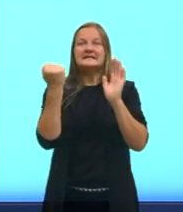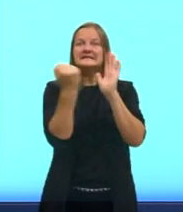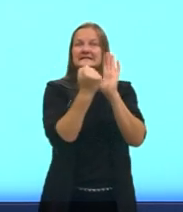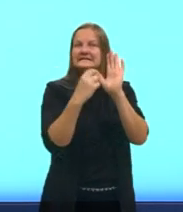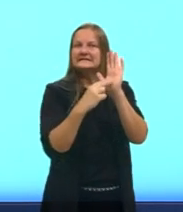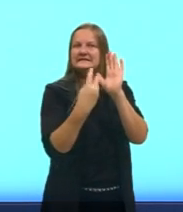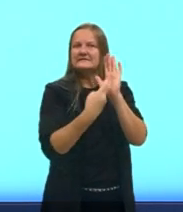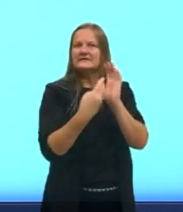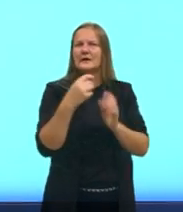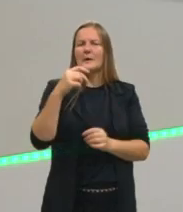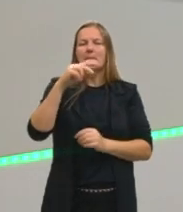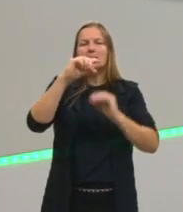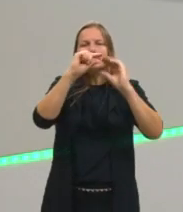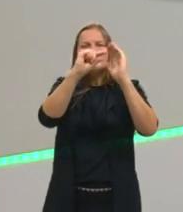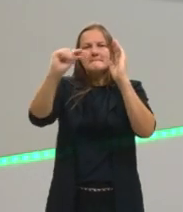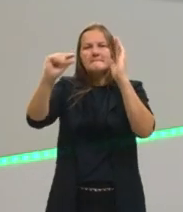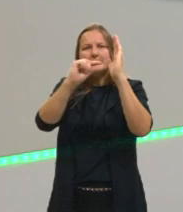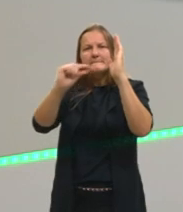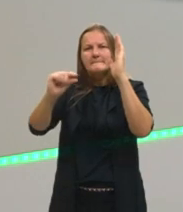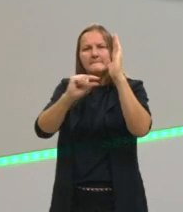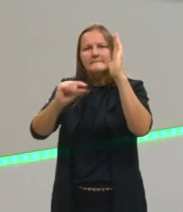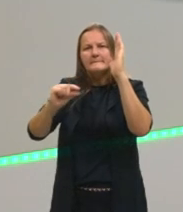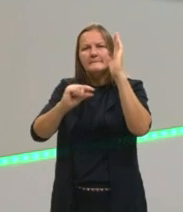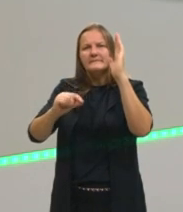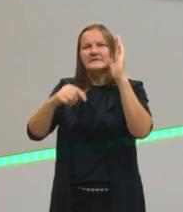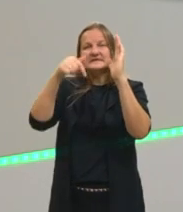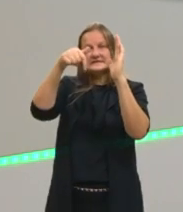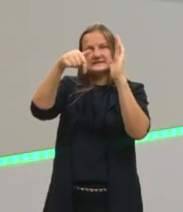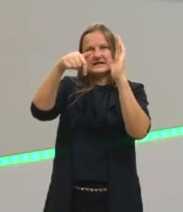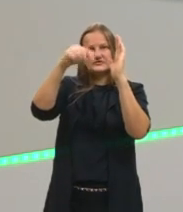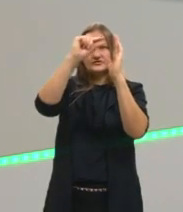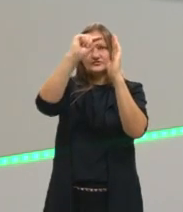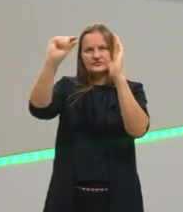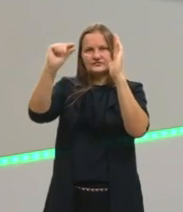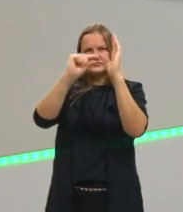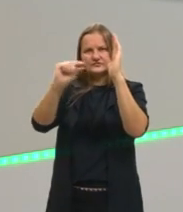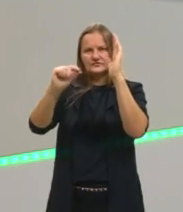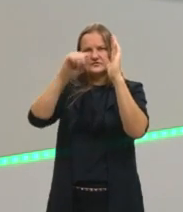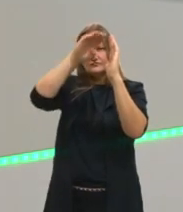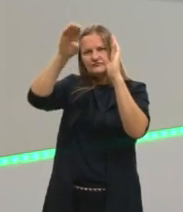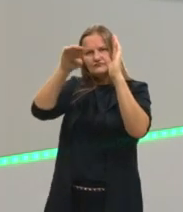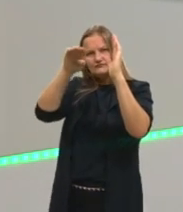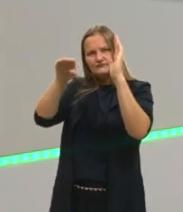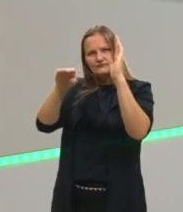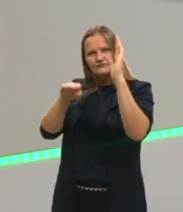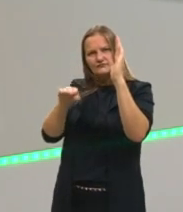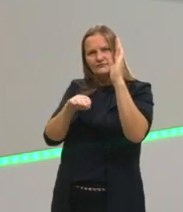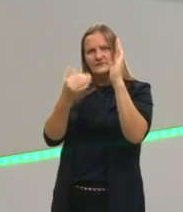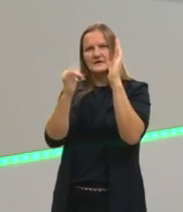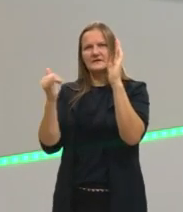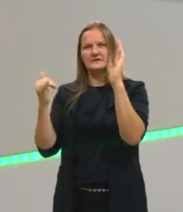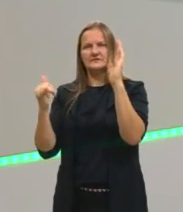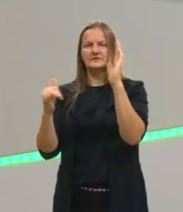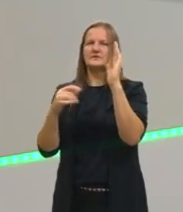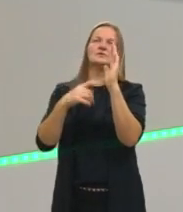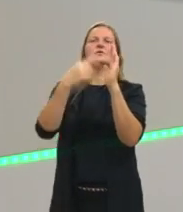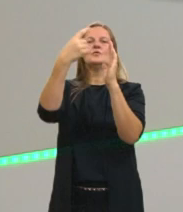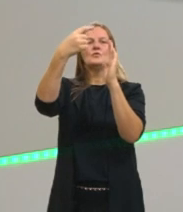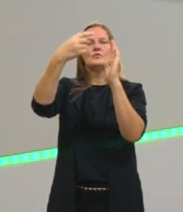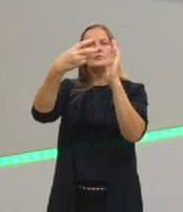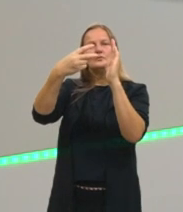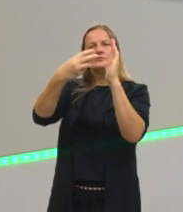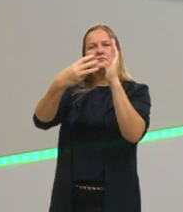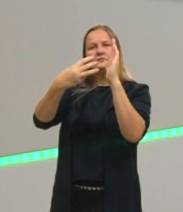que ele tá no terceiro período lembra que os sete períodos que corresponde Aos sete níveis de energia então eu vou ter um